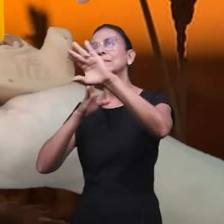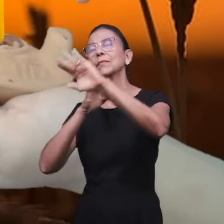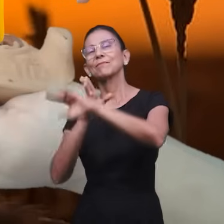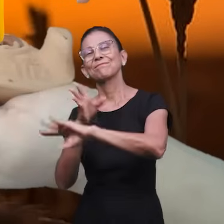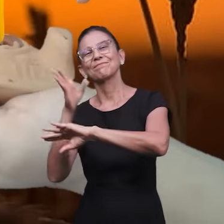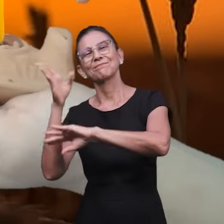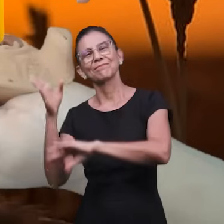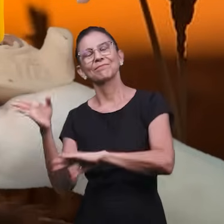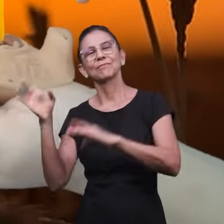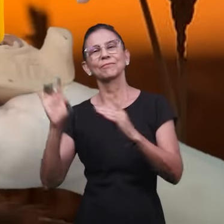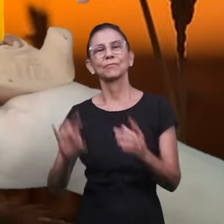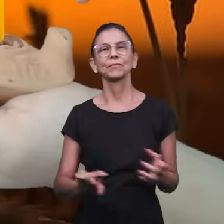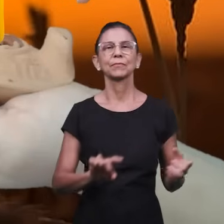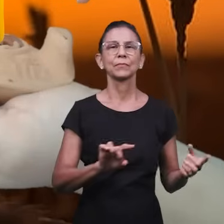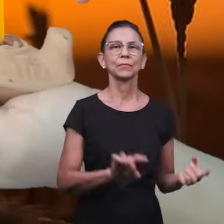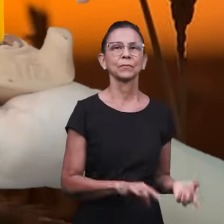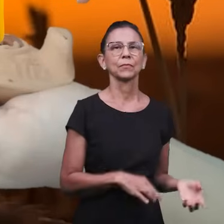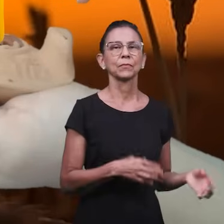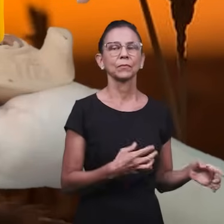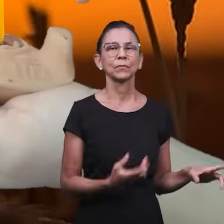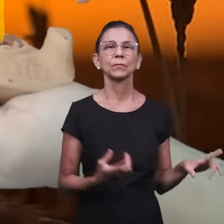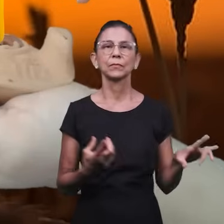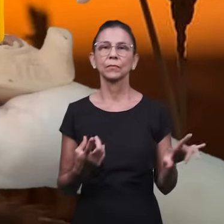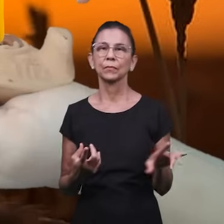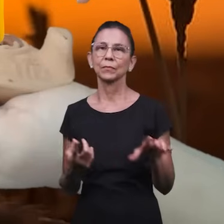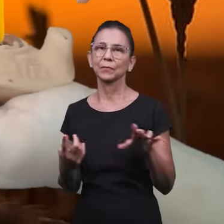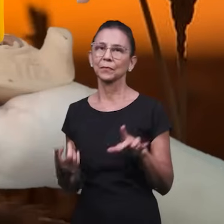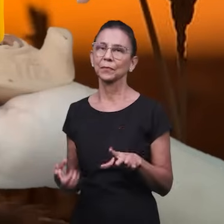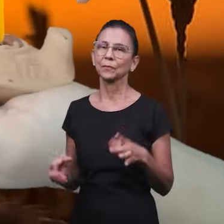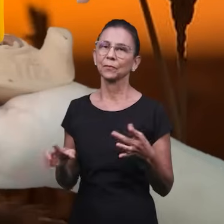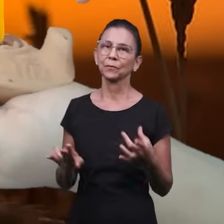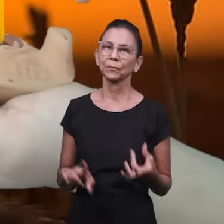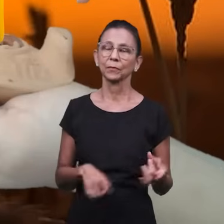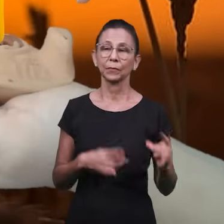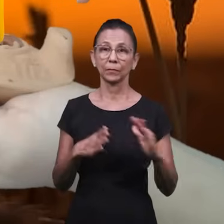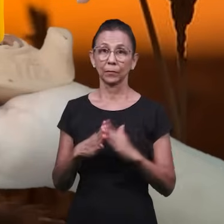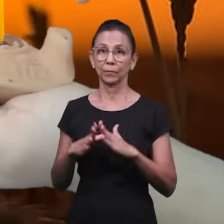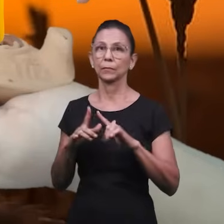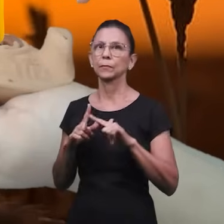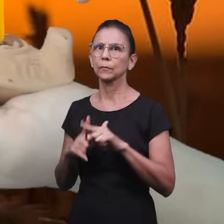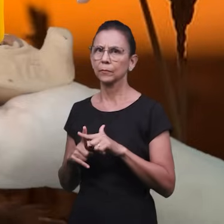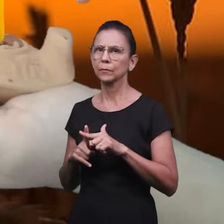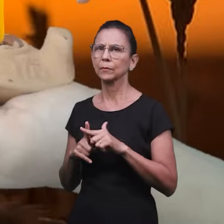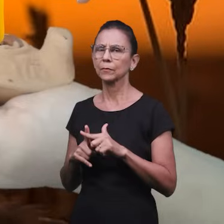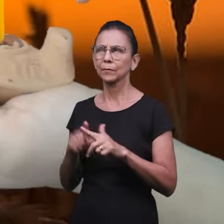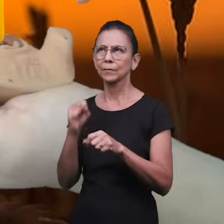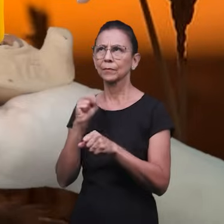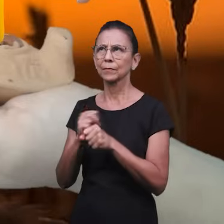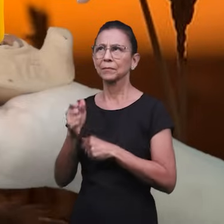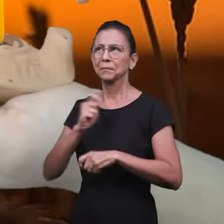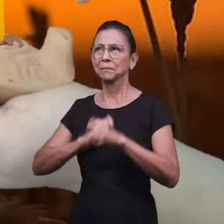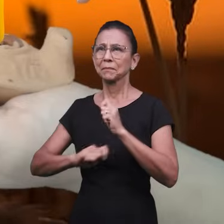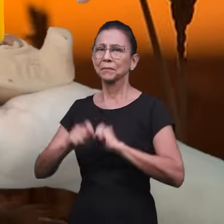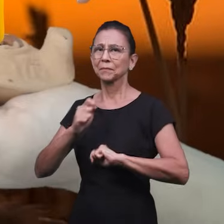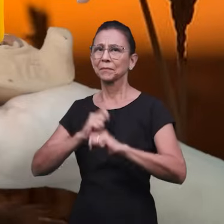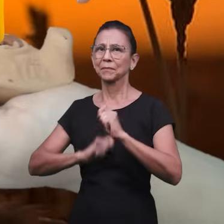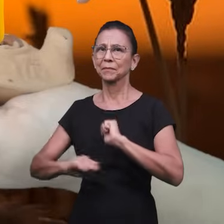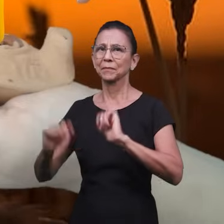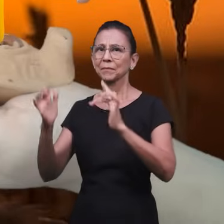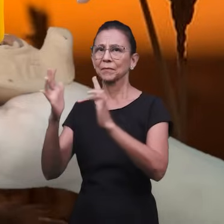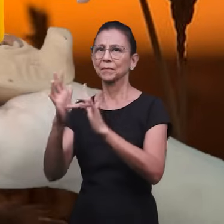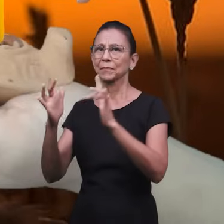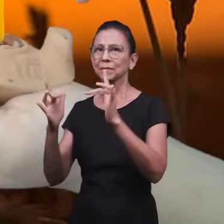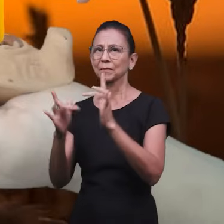acesa e revestida, aguarda pronta o noivo vir buscar. Com